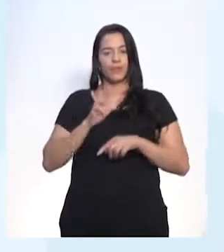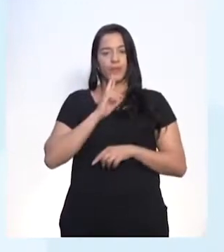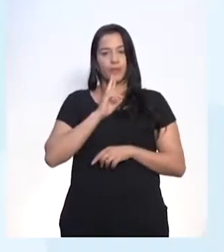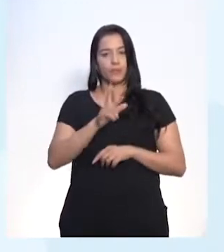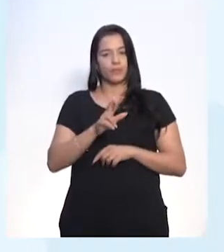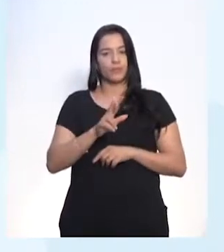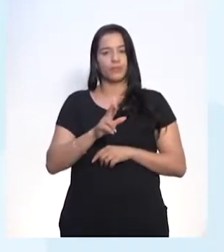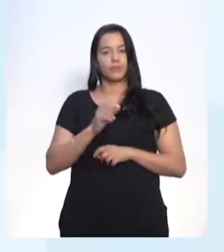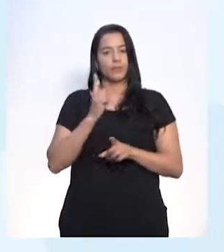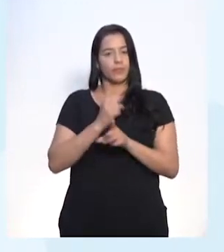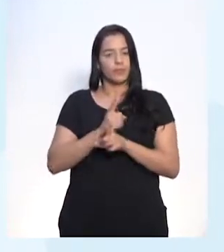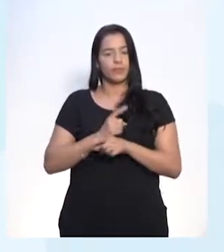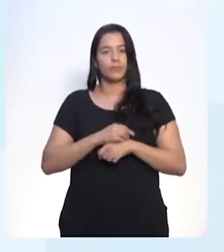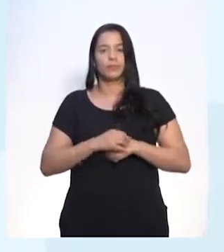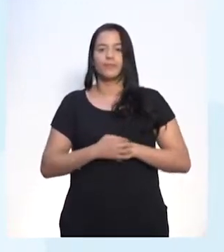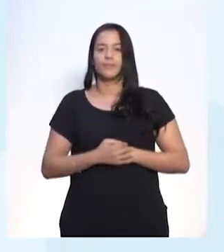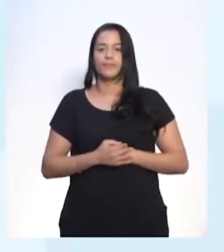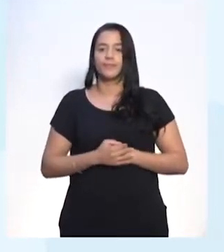relação você encontrou, hein?